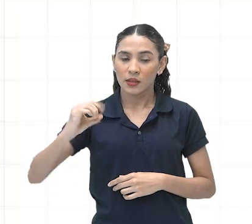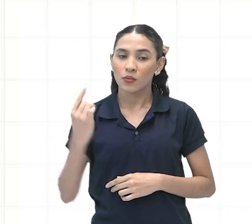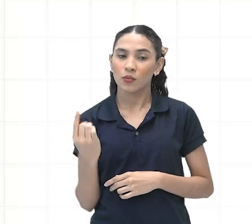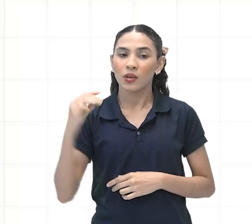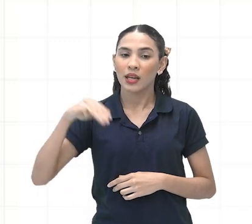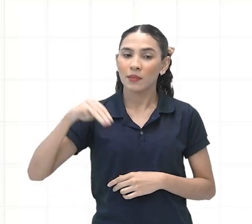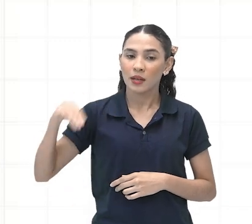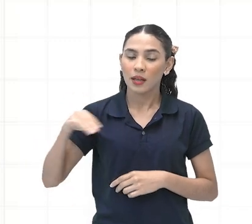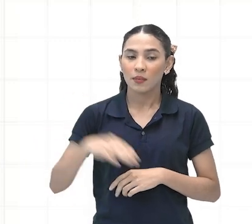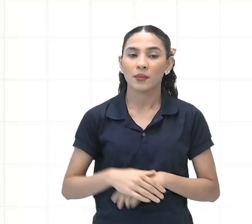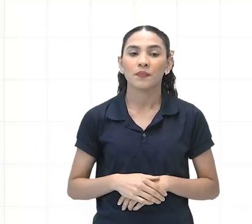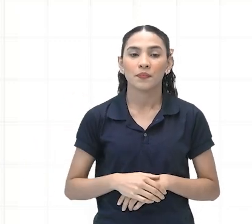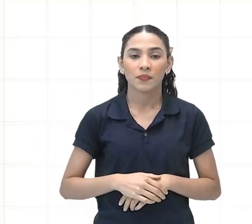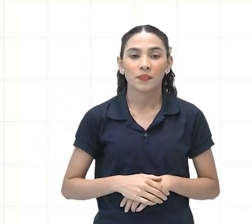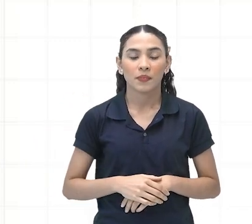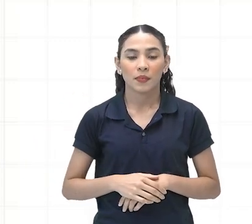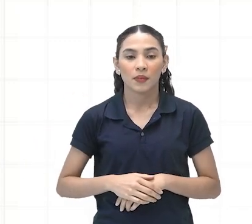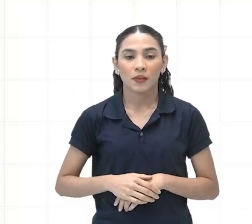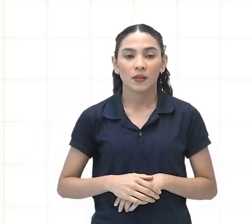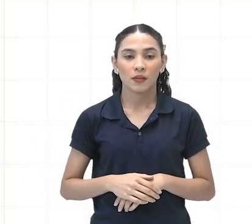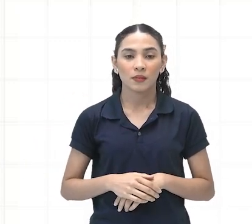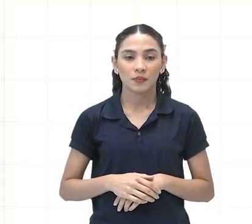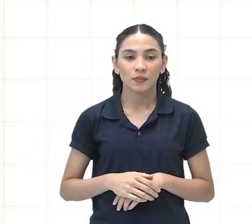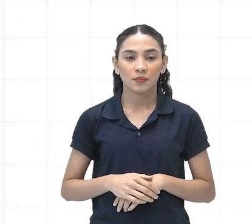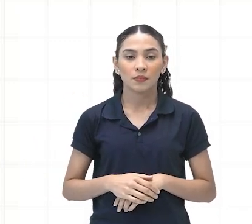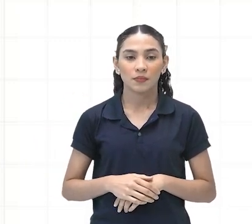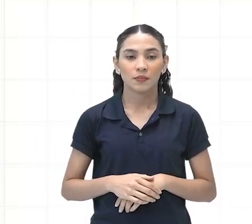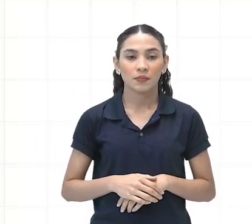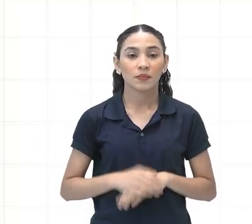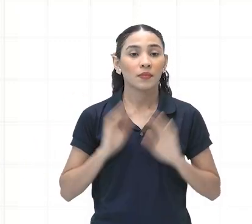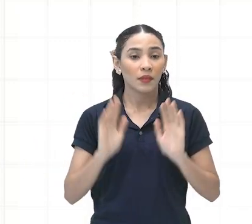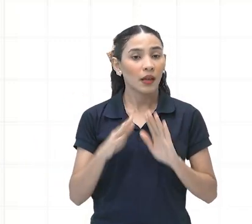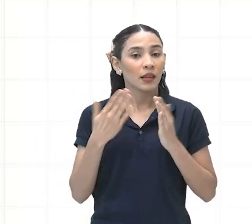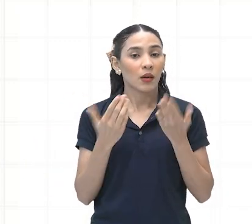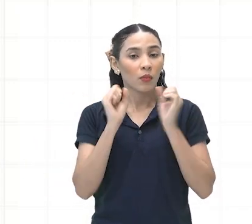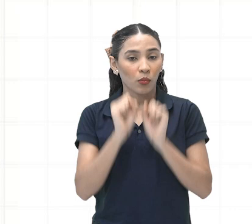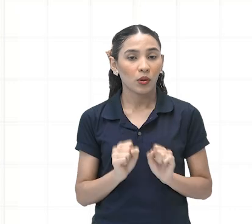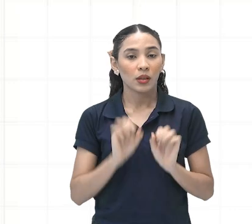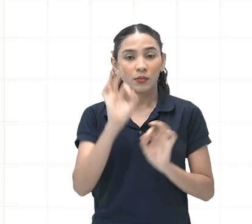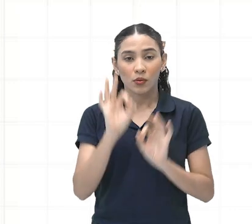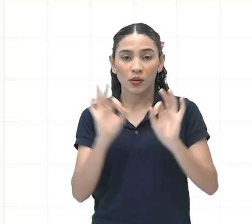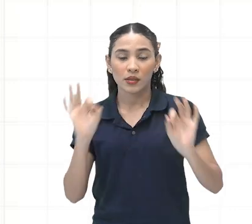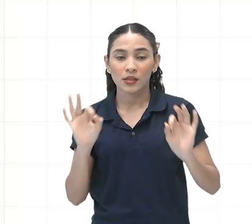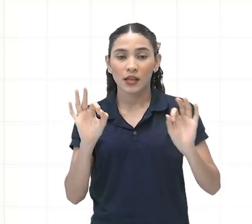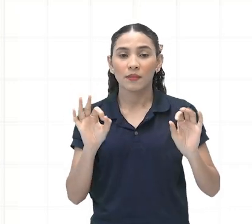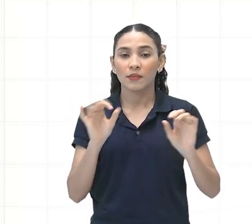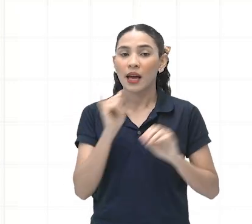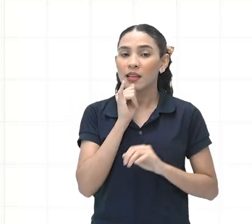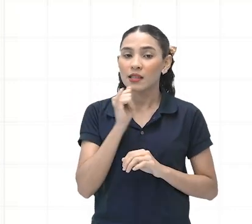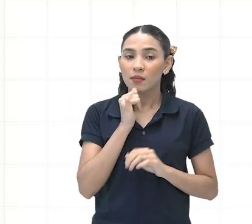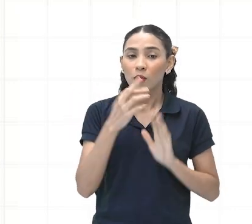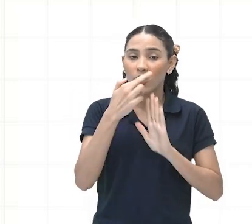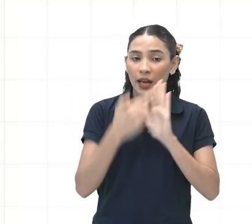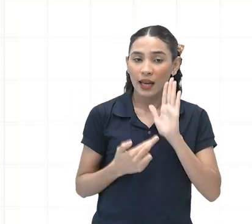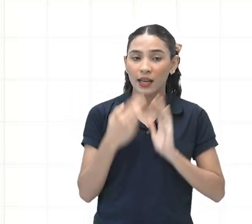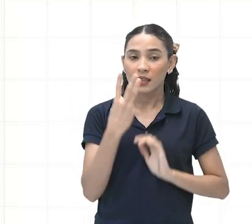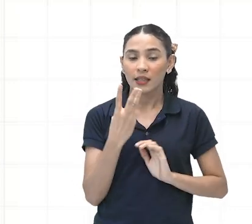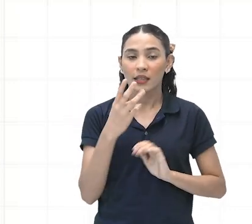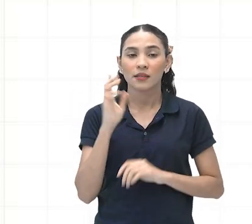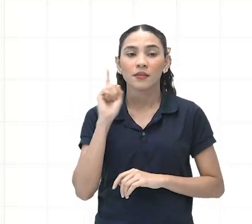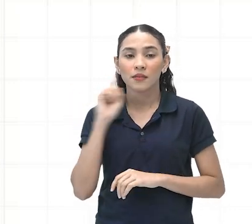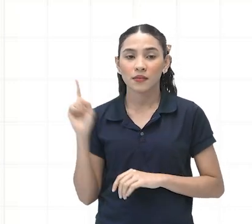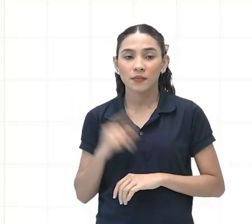a milésima parte de 1 milímetro. Então, nós podemos fazer uma regra de 3, né? Então, 1